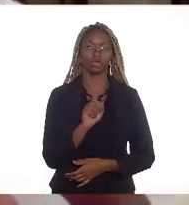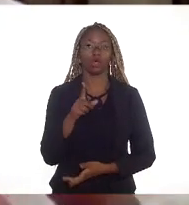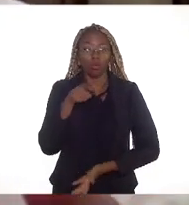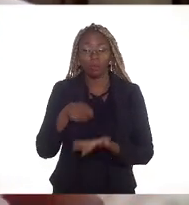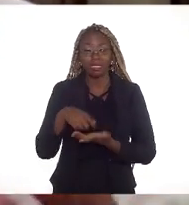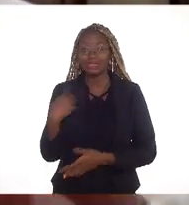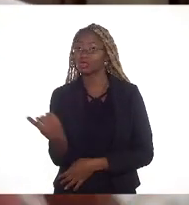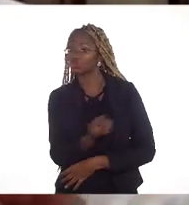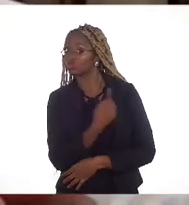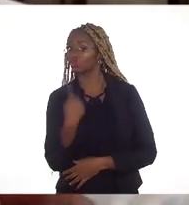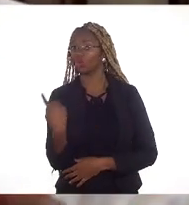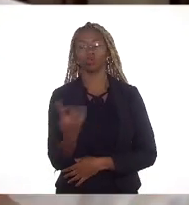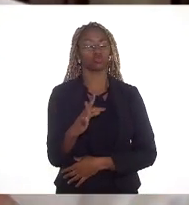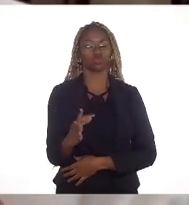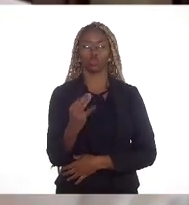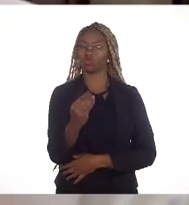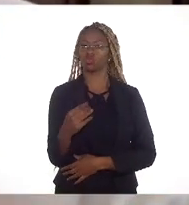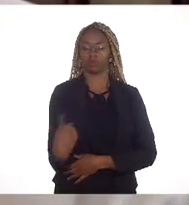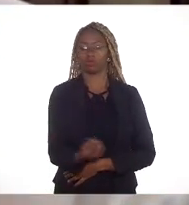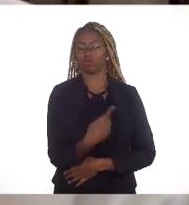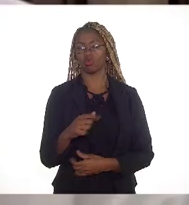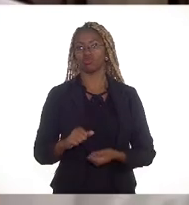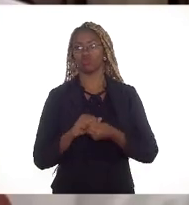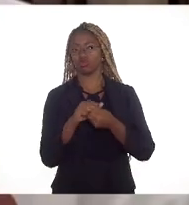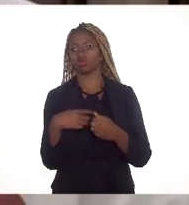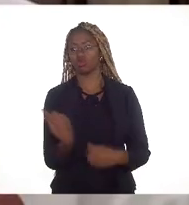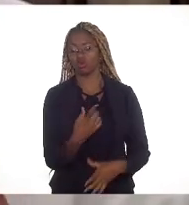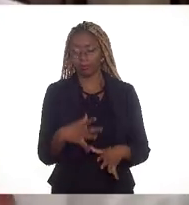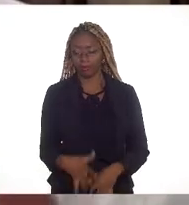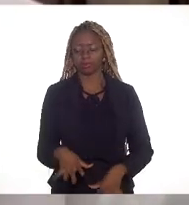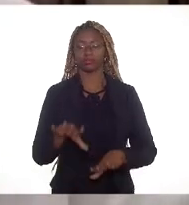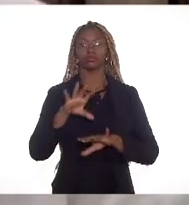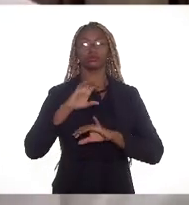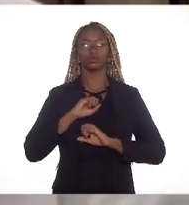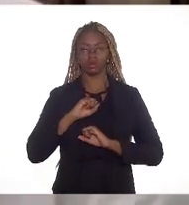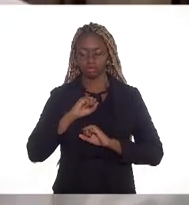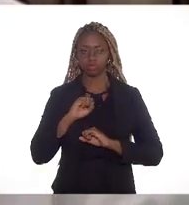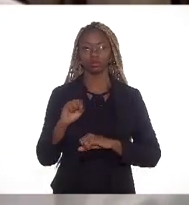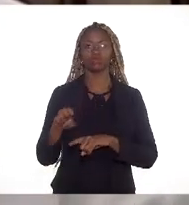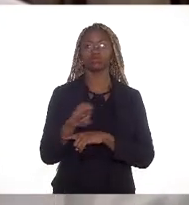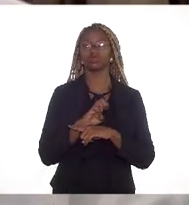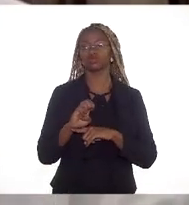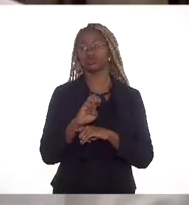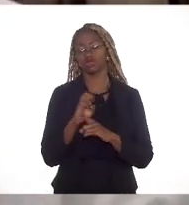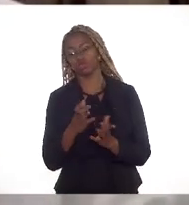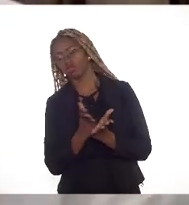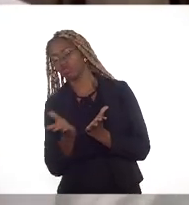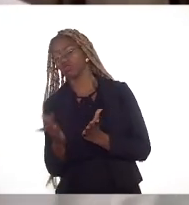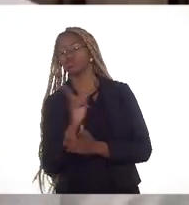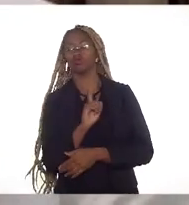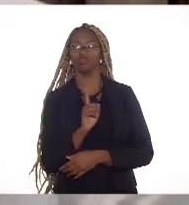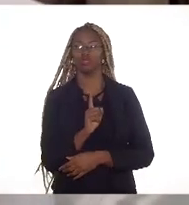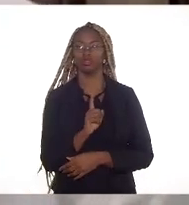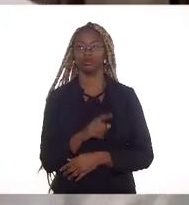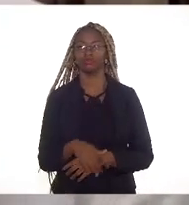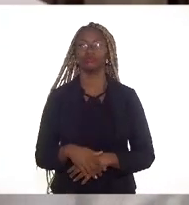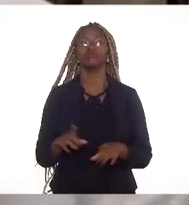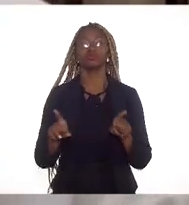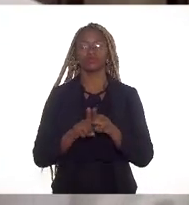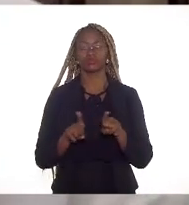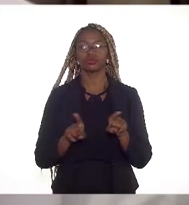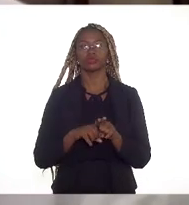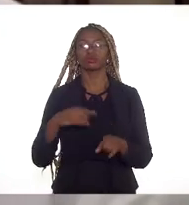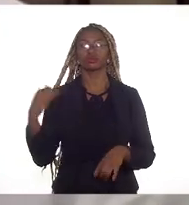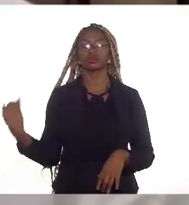nós teremos que assumir para que o Estado não saia do regime. E também é importante